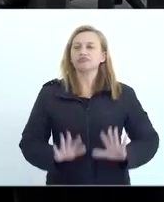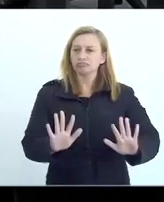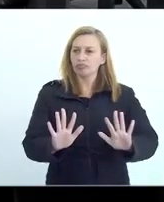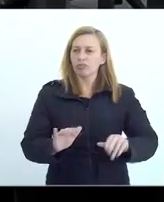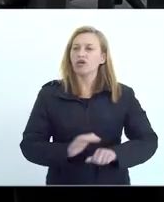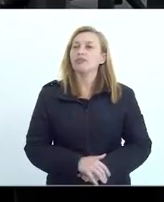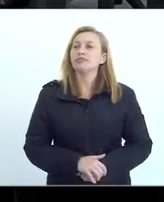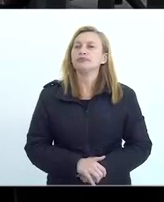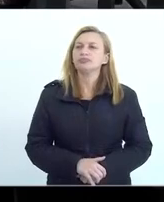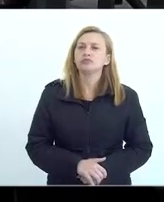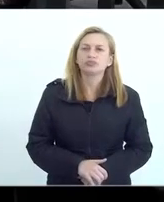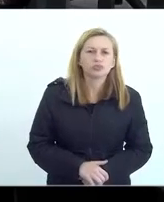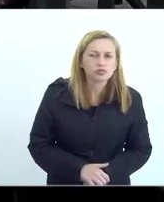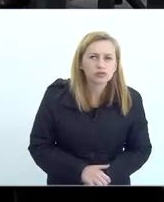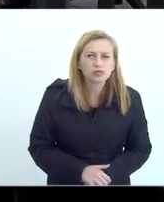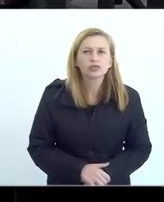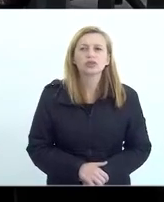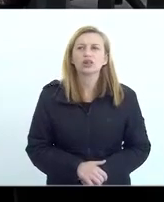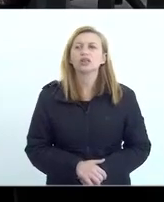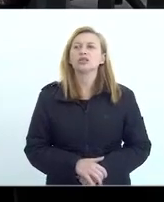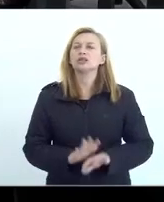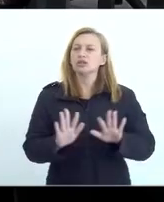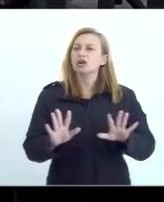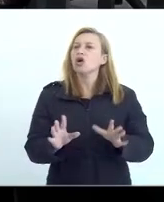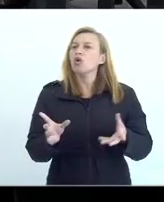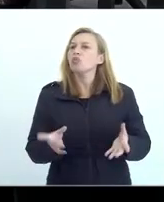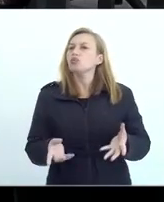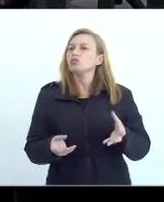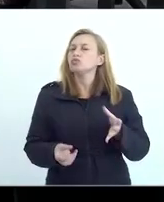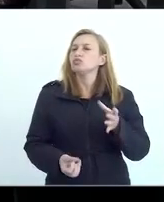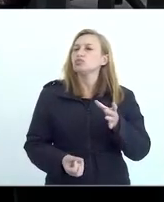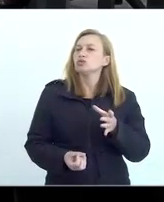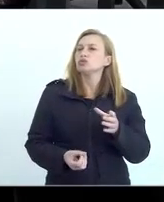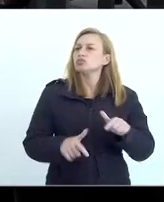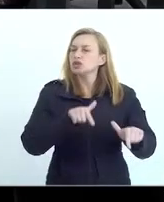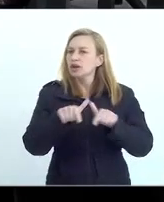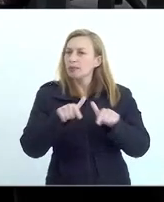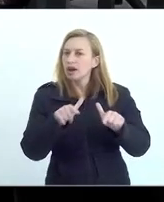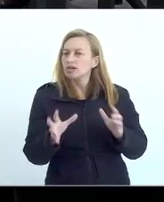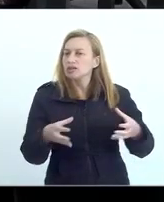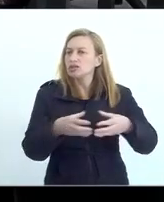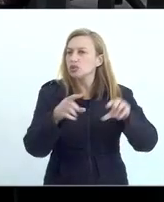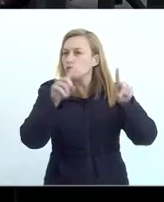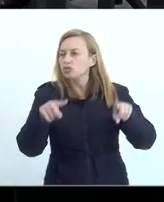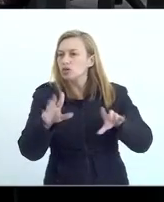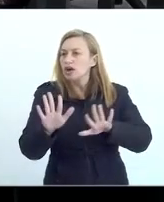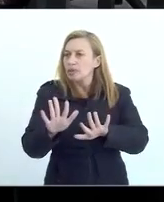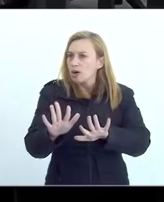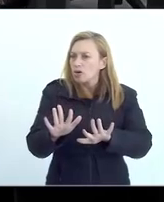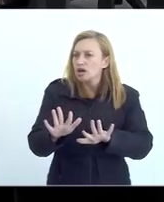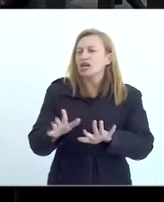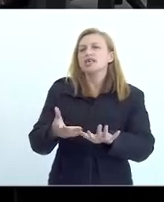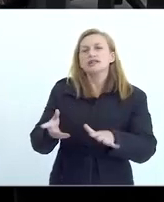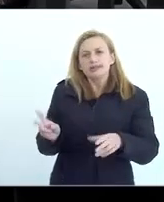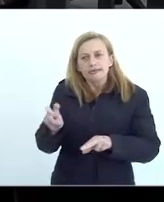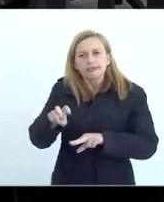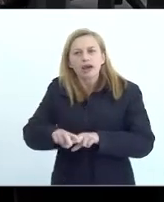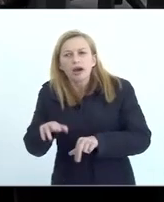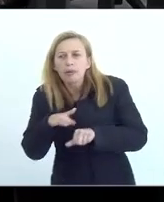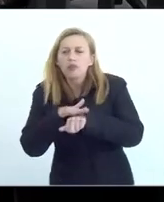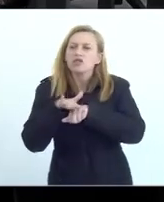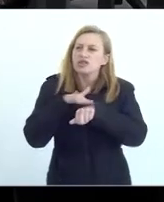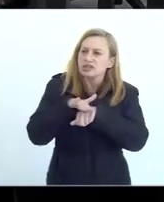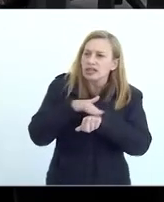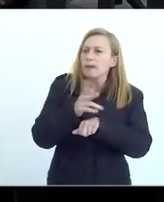dentro fazer alguma ação dentro do corpo de uma verdade é fruto do trabalho essa pneu e a gente tenta sentar para falar a gente tenta sentar para